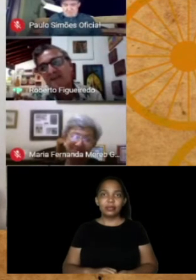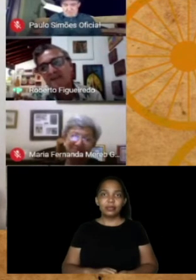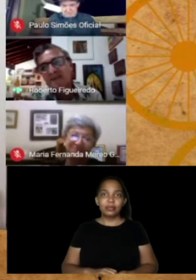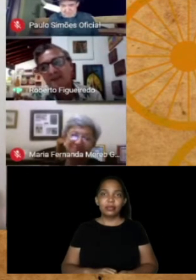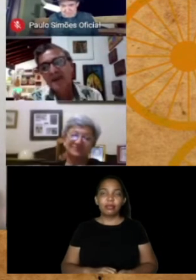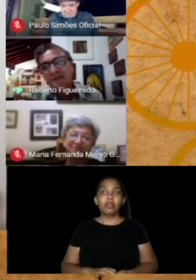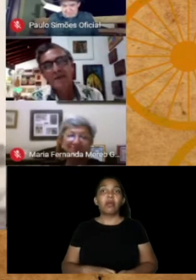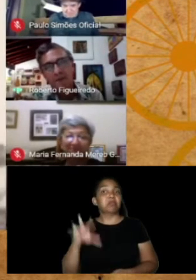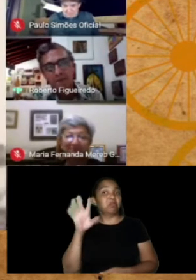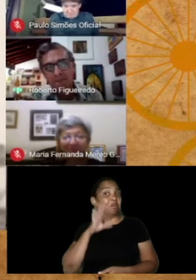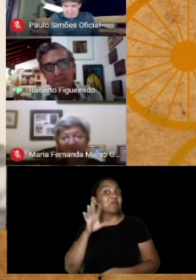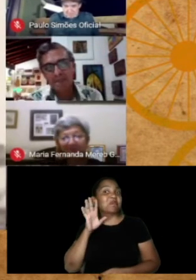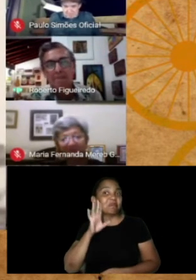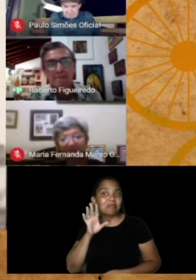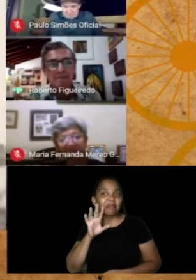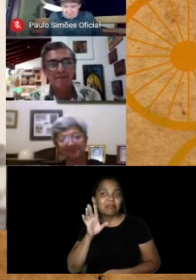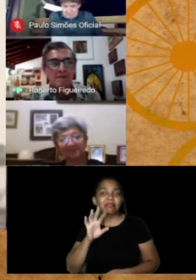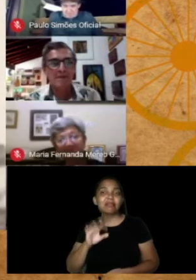E que bacana, outra